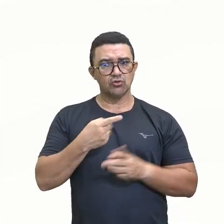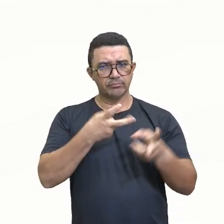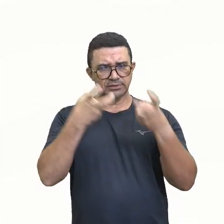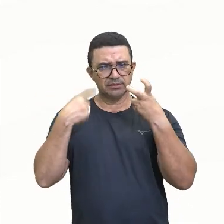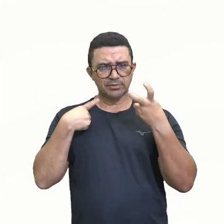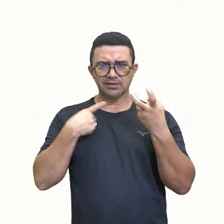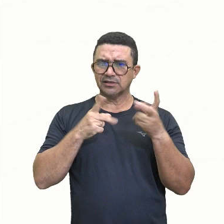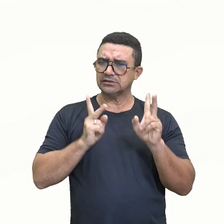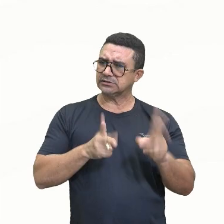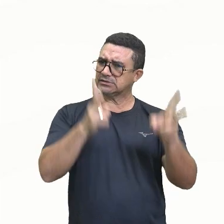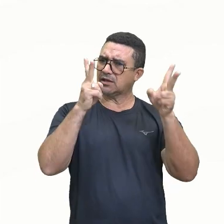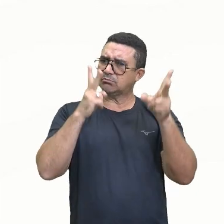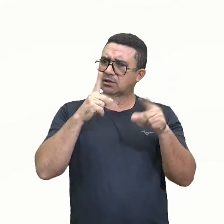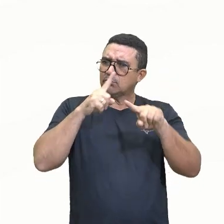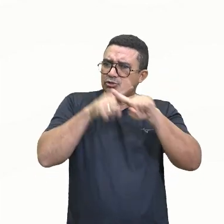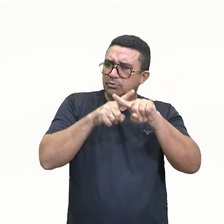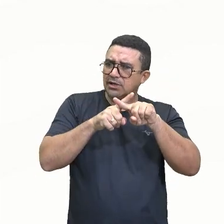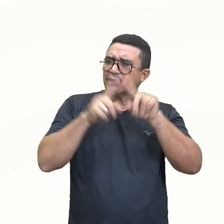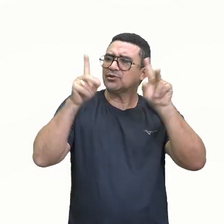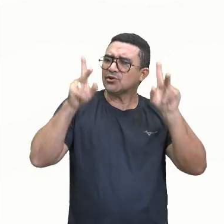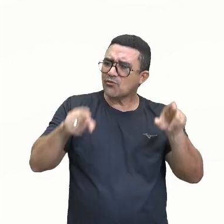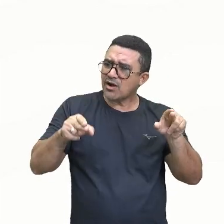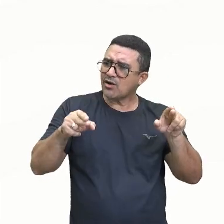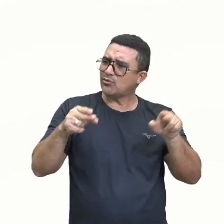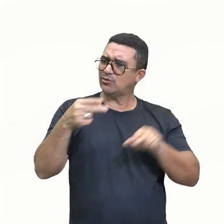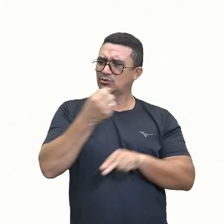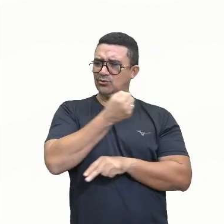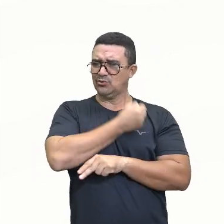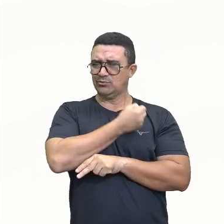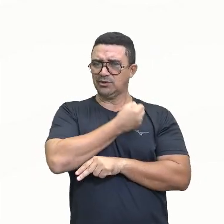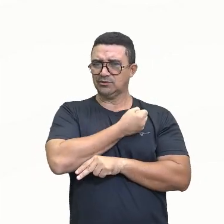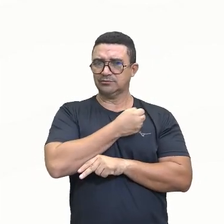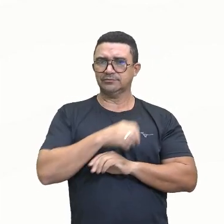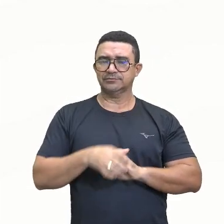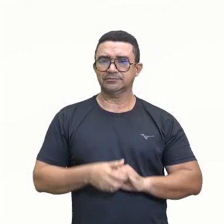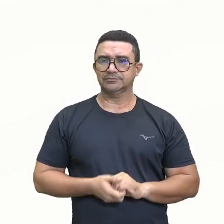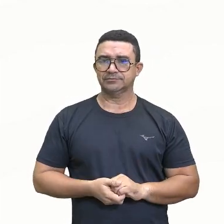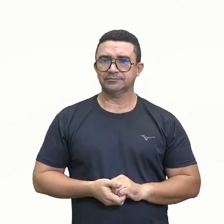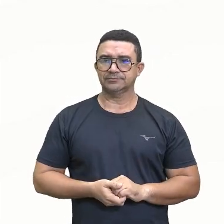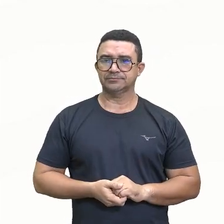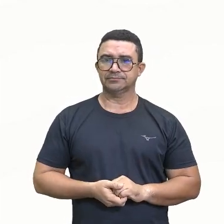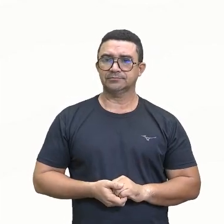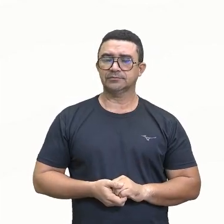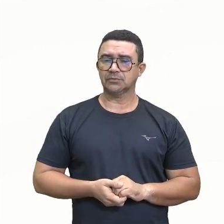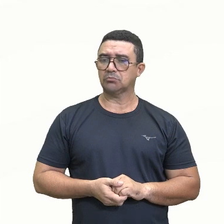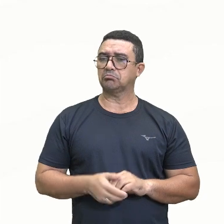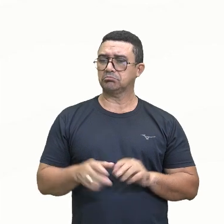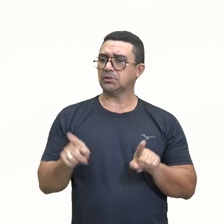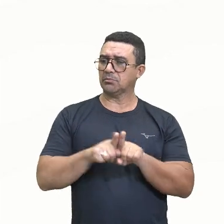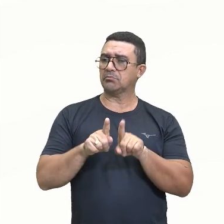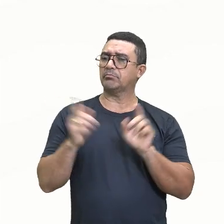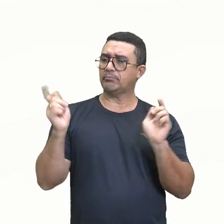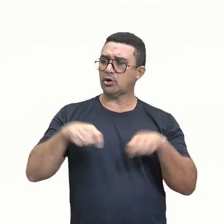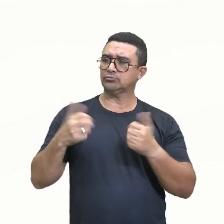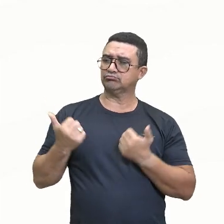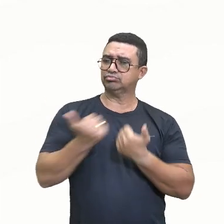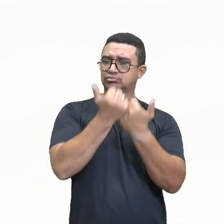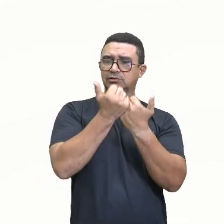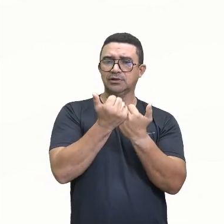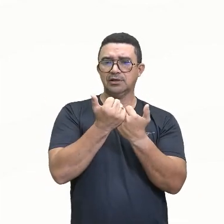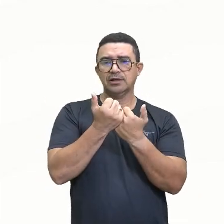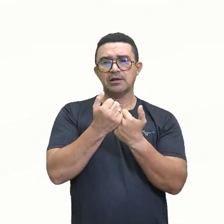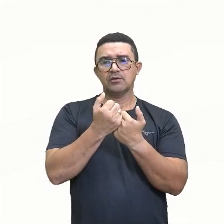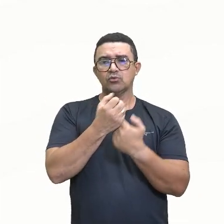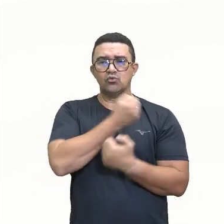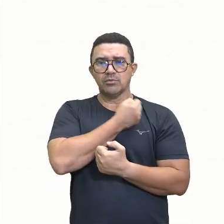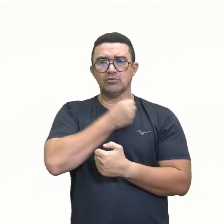mesmo número, eu posso usar o termo geral, que é essa expressão aqui, ó. O termo geral de uma PG